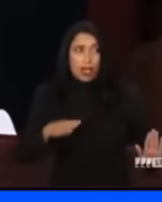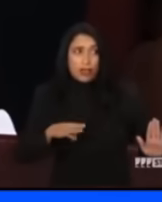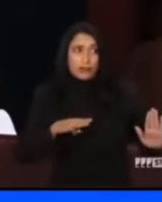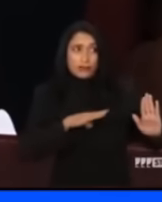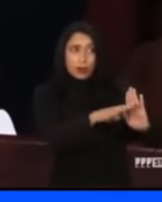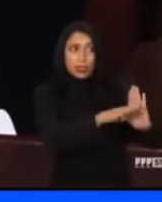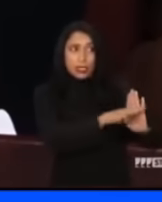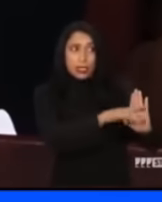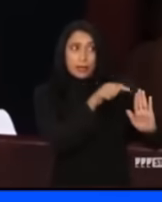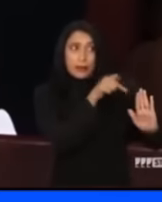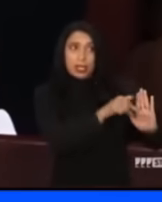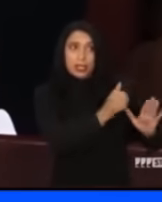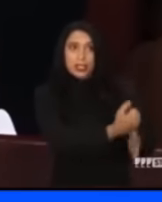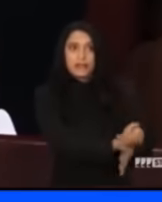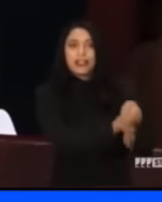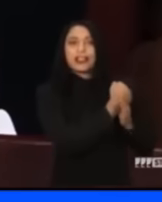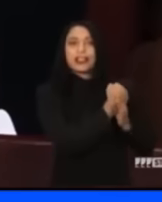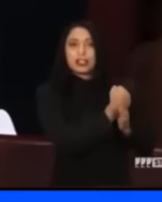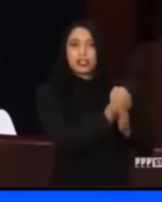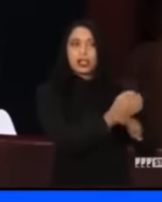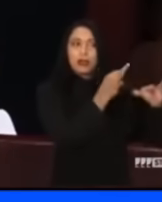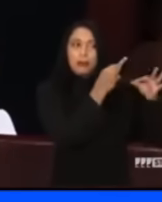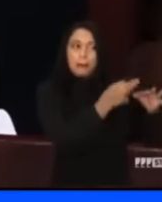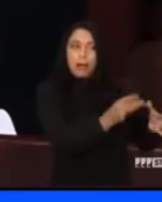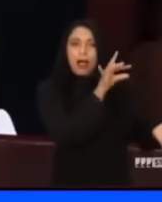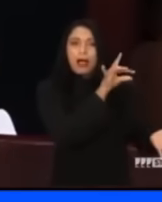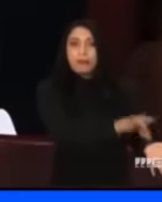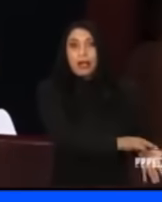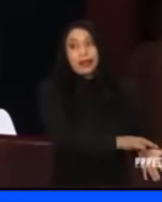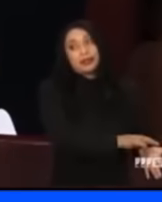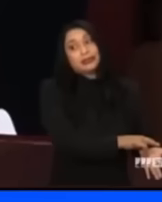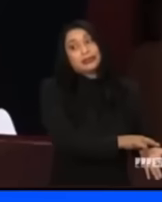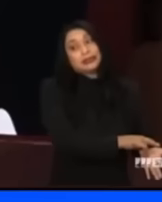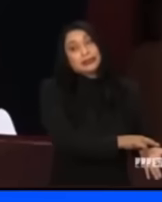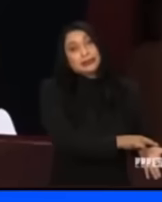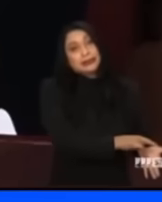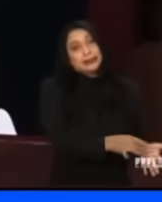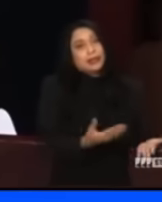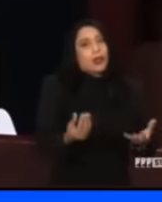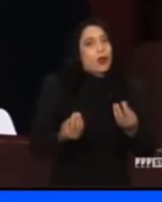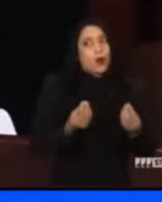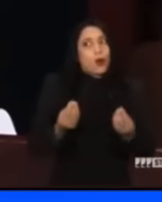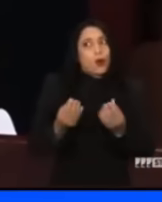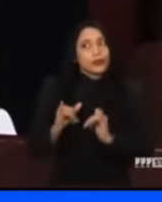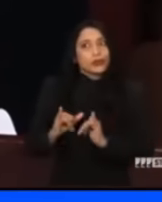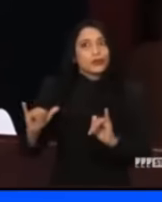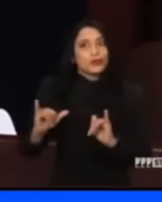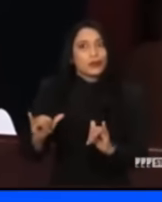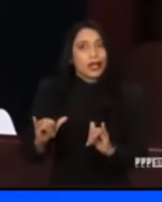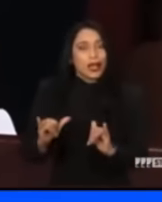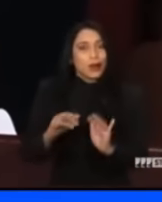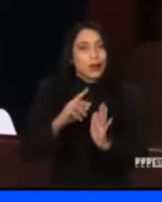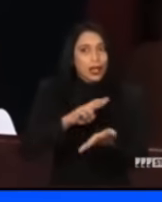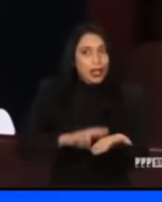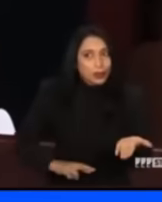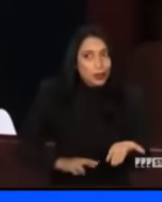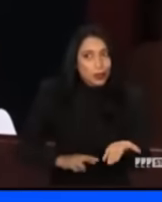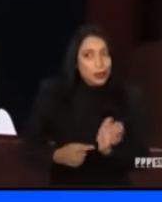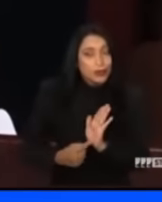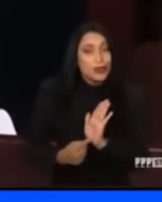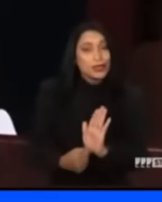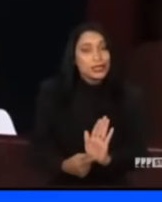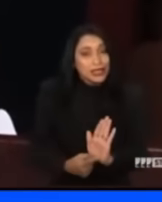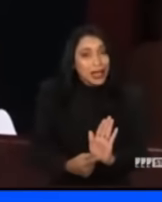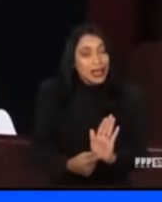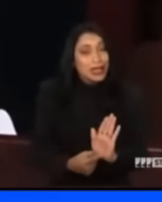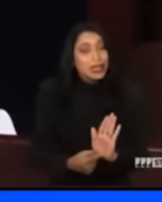devem garantir a lisura. Ora, como divulgar um relatório das Forças Armadas